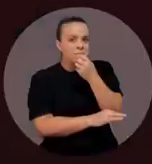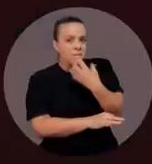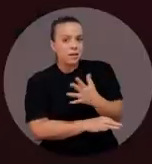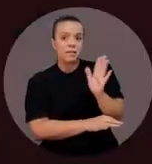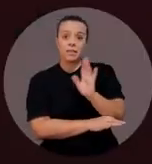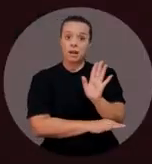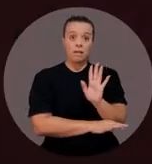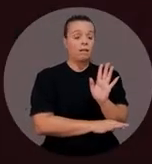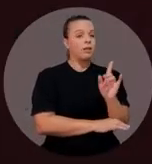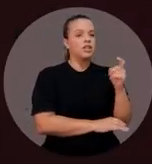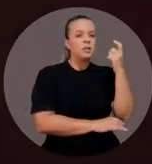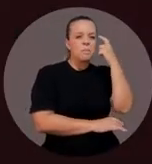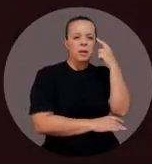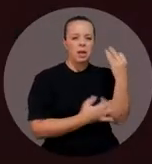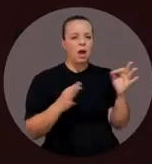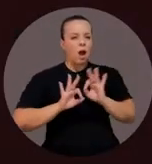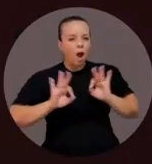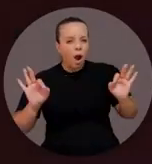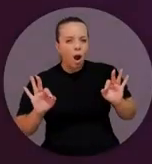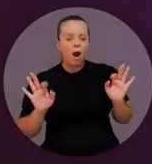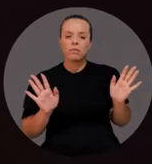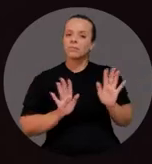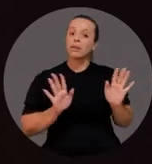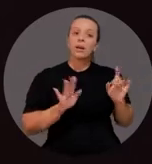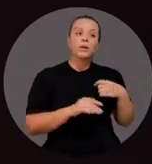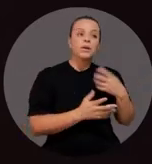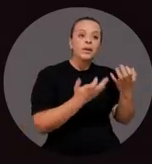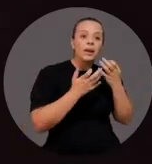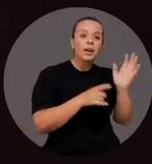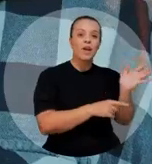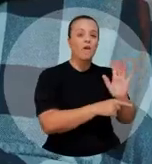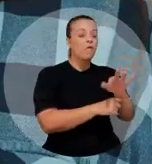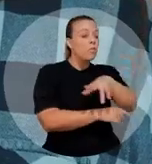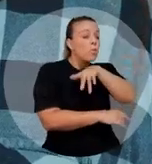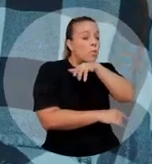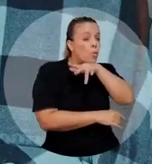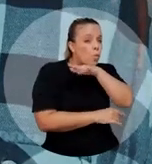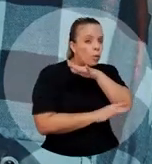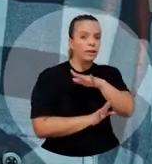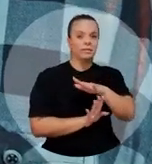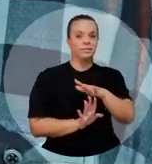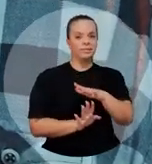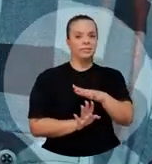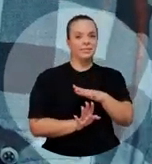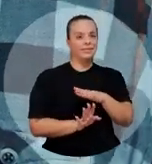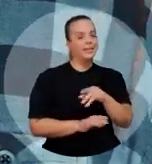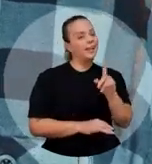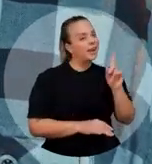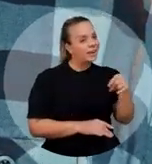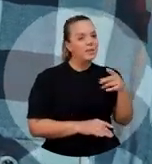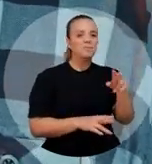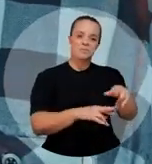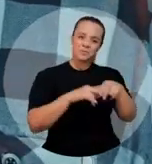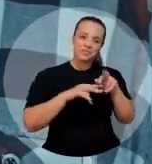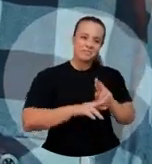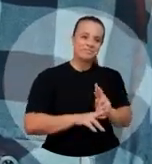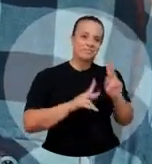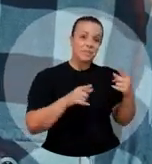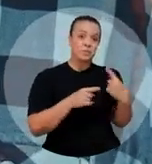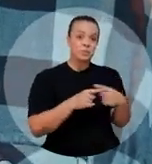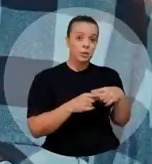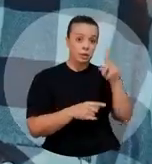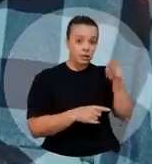detalhes, não pra ser um filme excelente, um filme fora da caixa, mas sim um filme péssimo. Uhum. E esse é o diferencial dele.